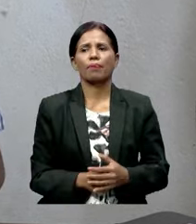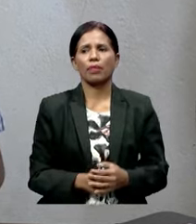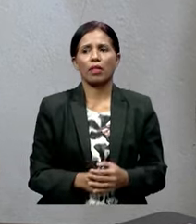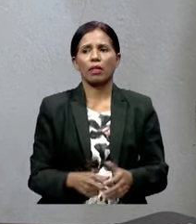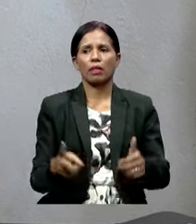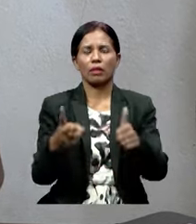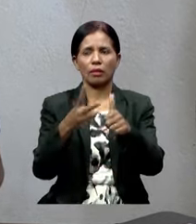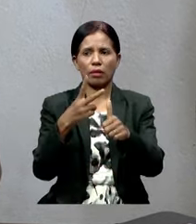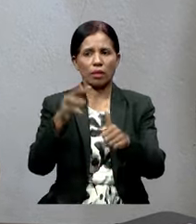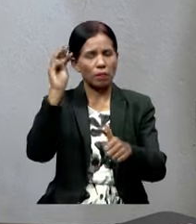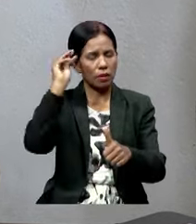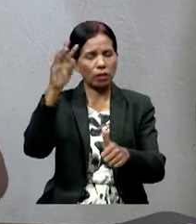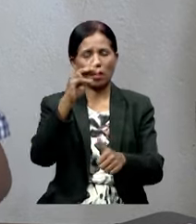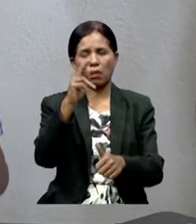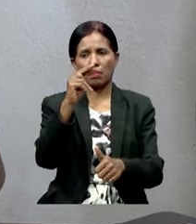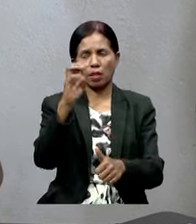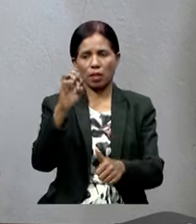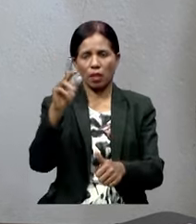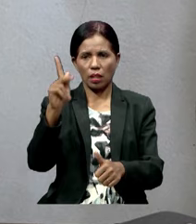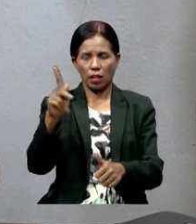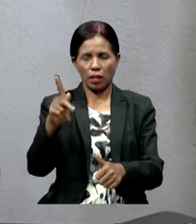visi oh ministro negócio estrangeiro ne pesate